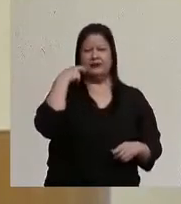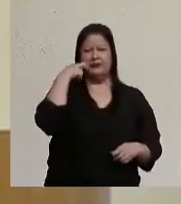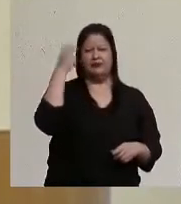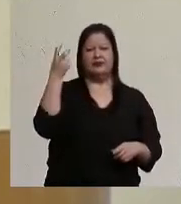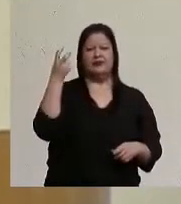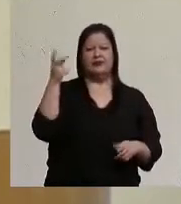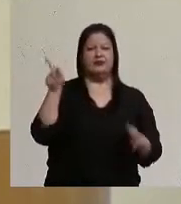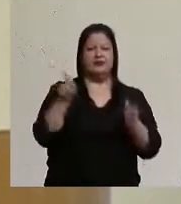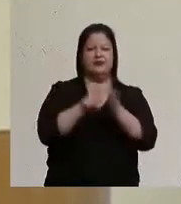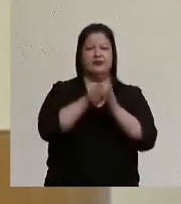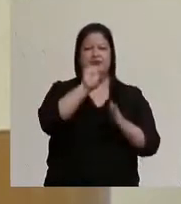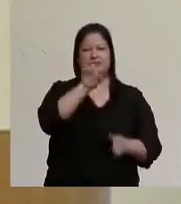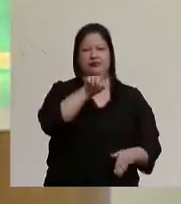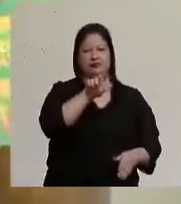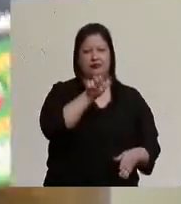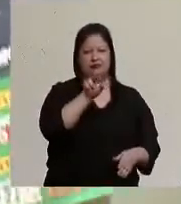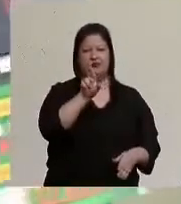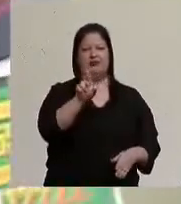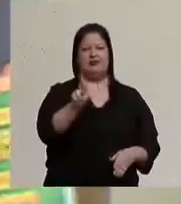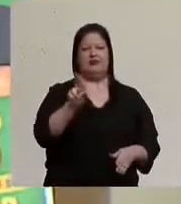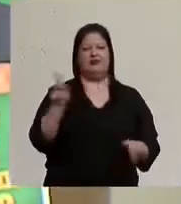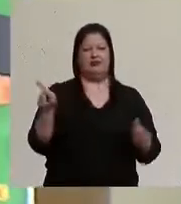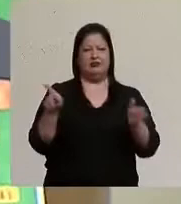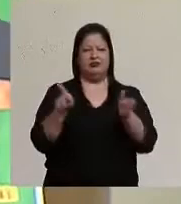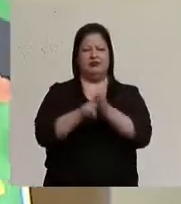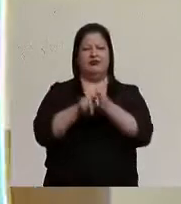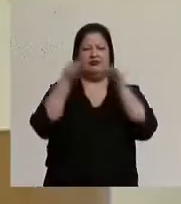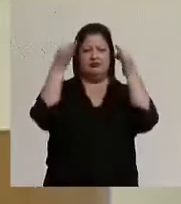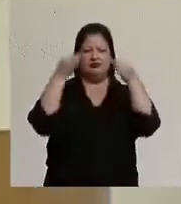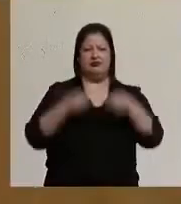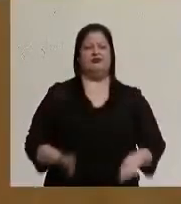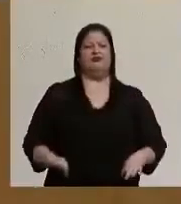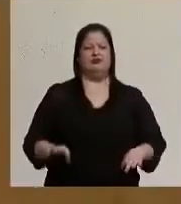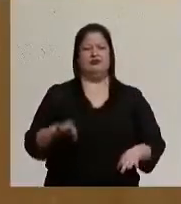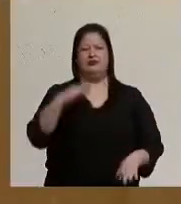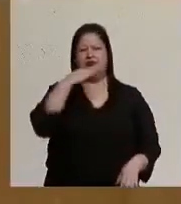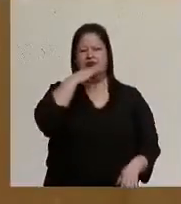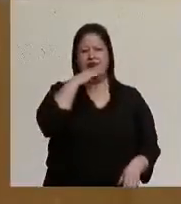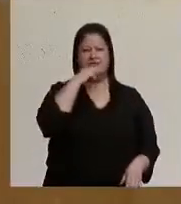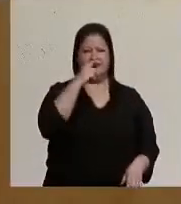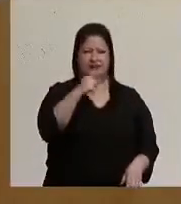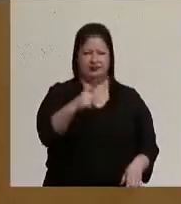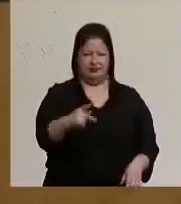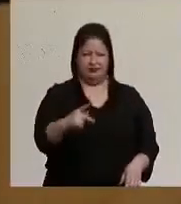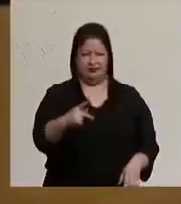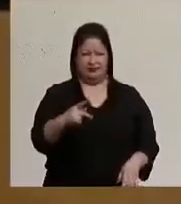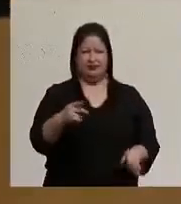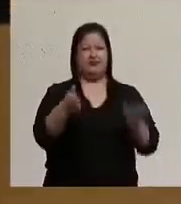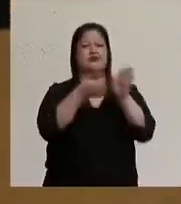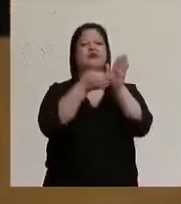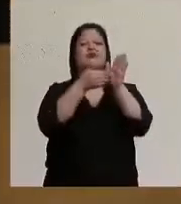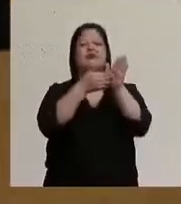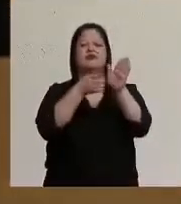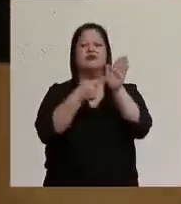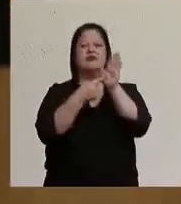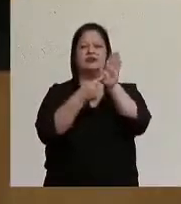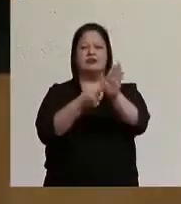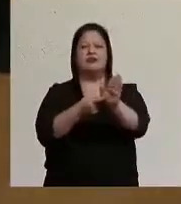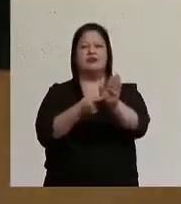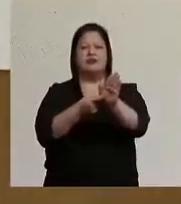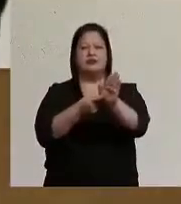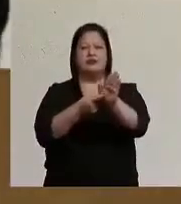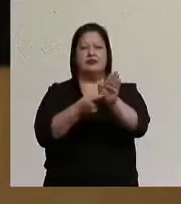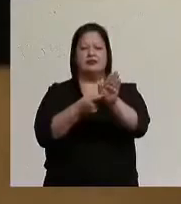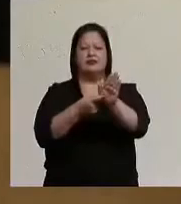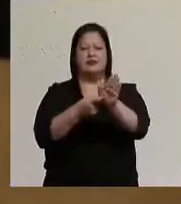colocar do César porque César tem moral na cidade de Santana do Parnaíba aqui ó tá aqui ó